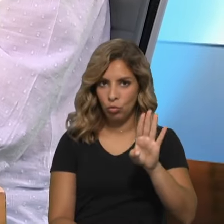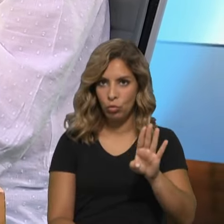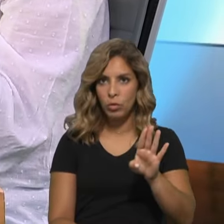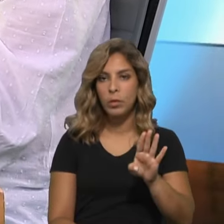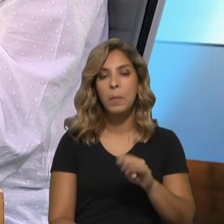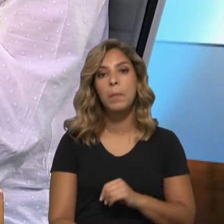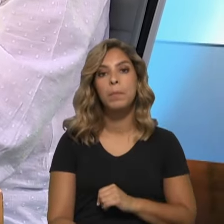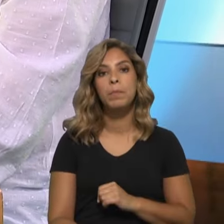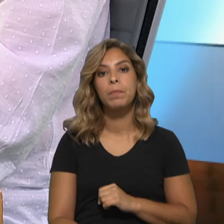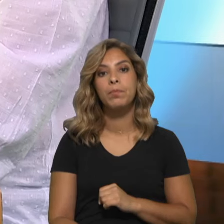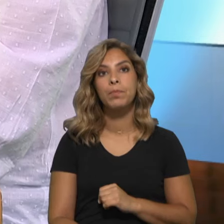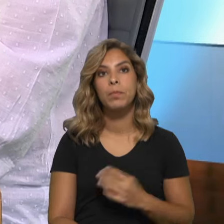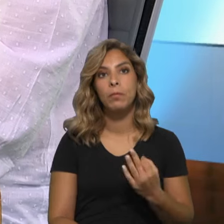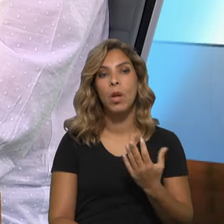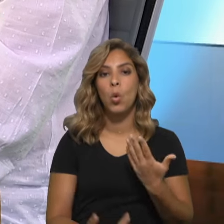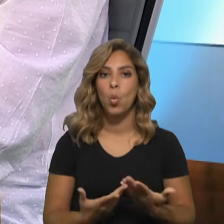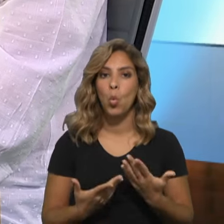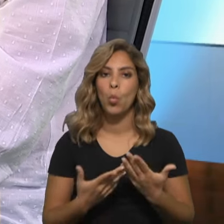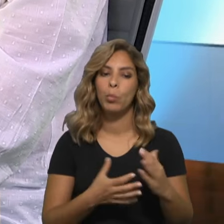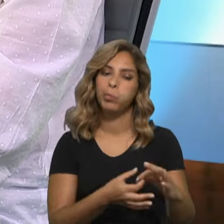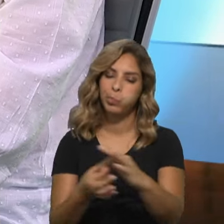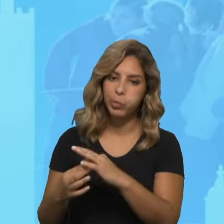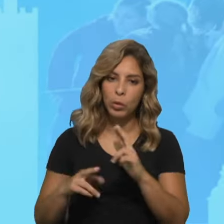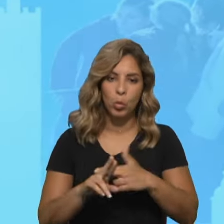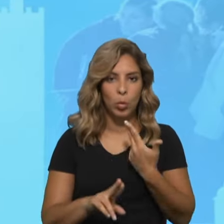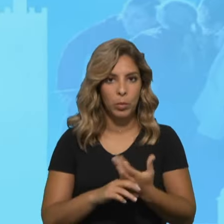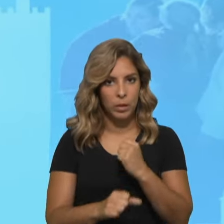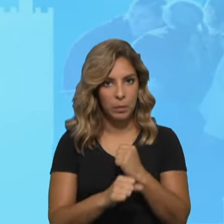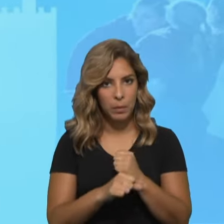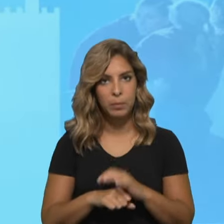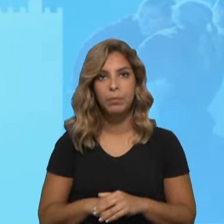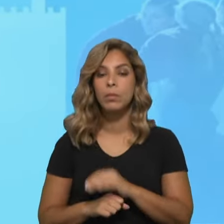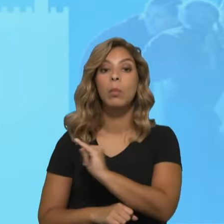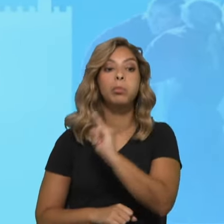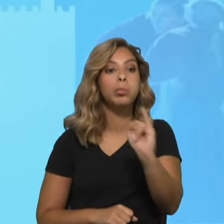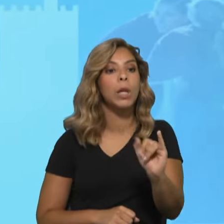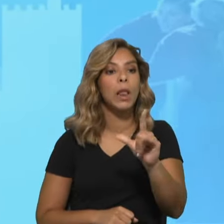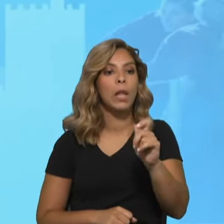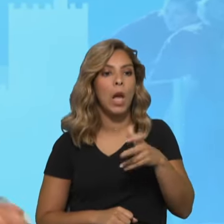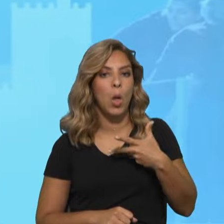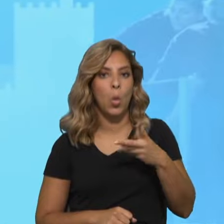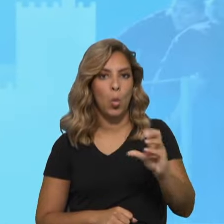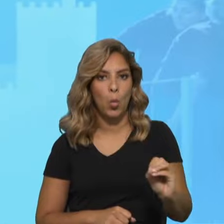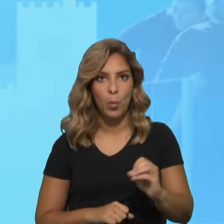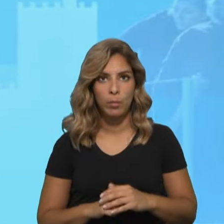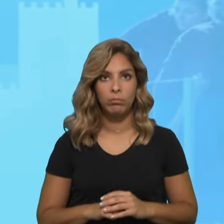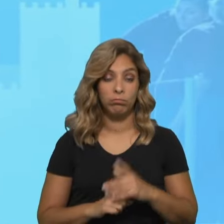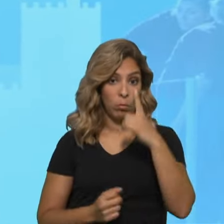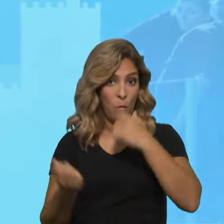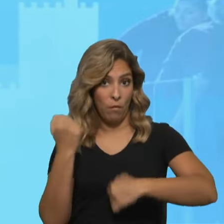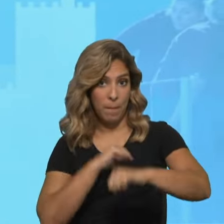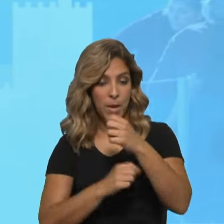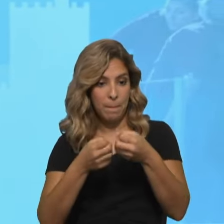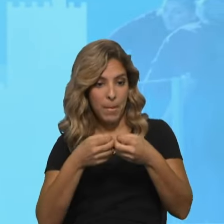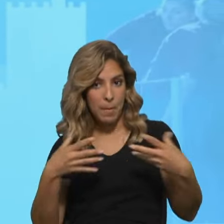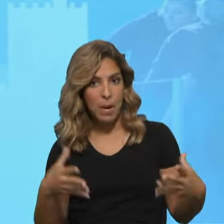e permite-nos agora reforçar o nosso trabalho com com os jovens muito bem Aleandro Soares este este movimento que está a acontecer